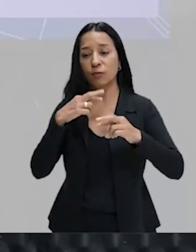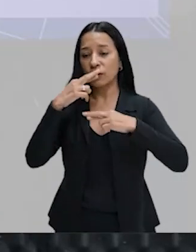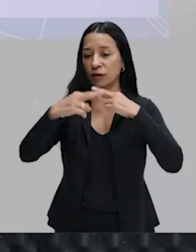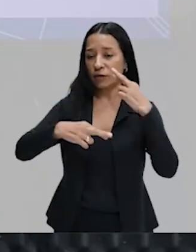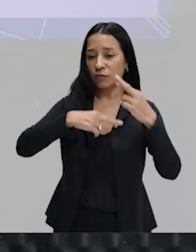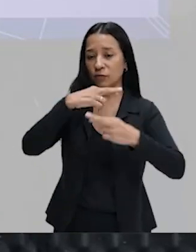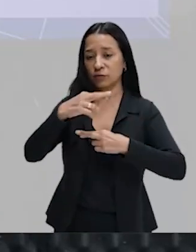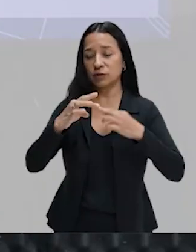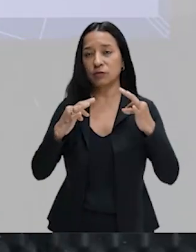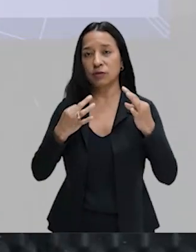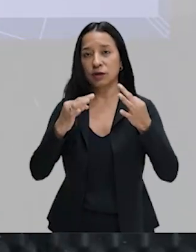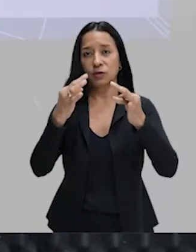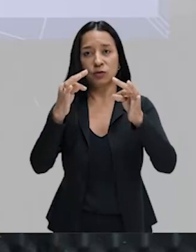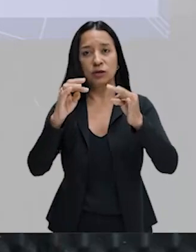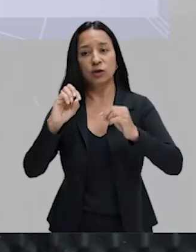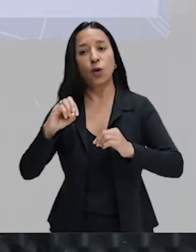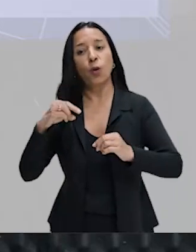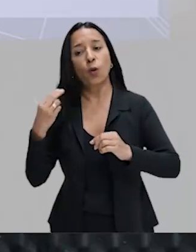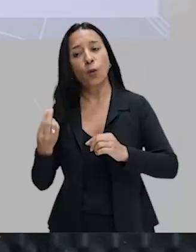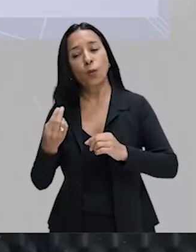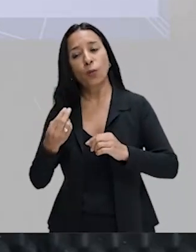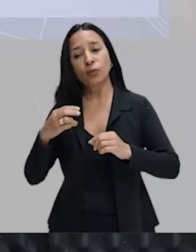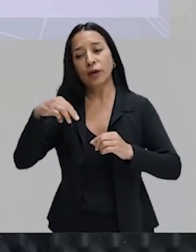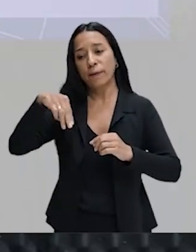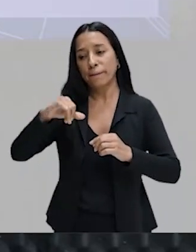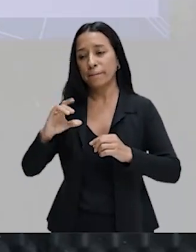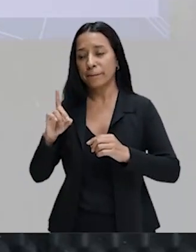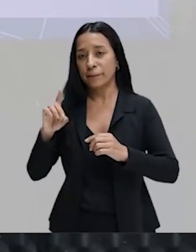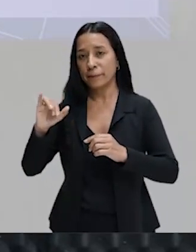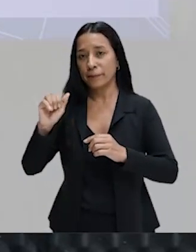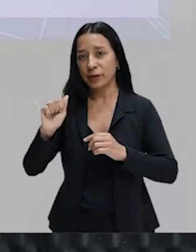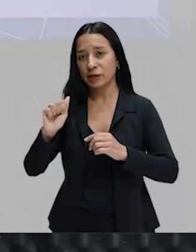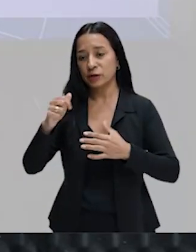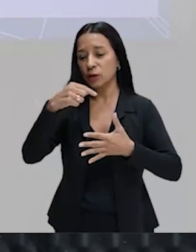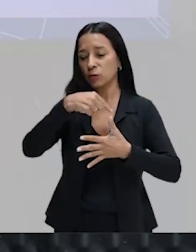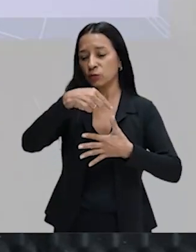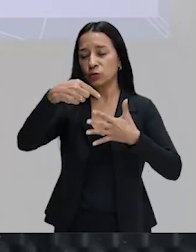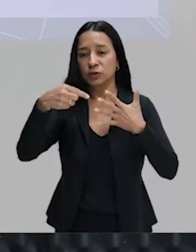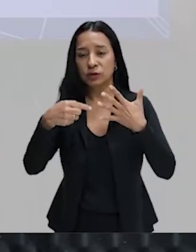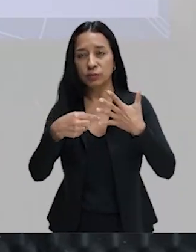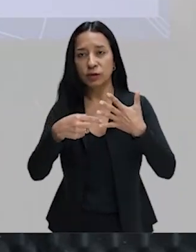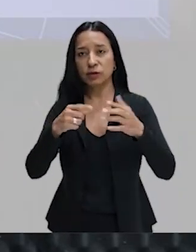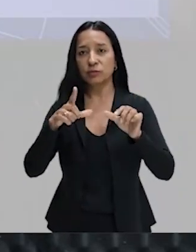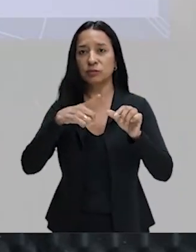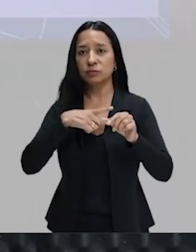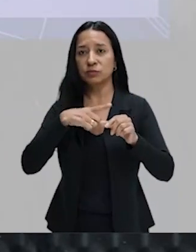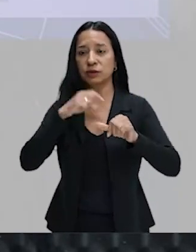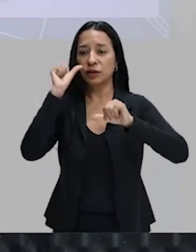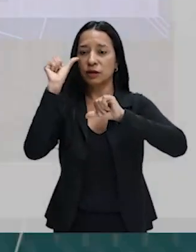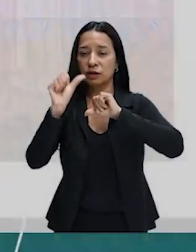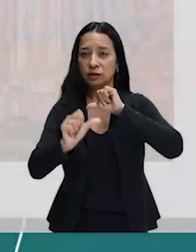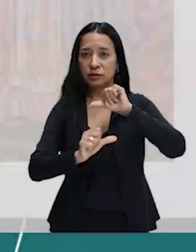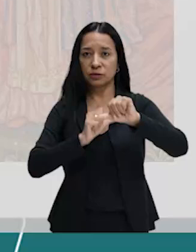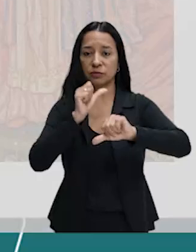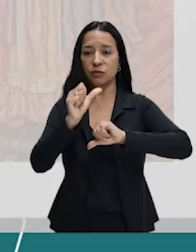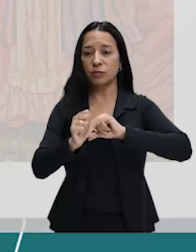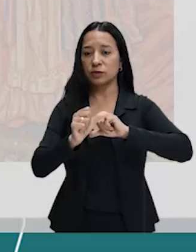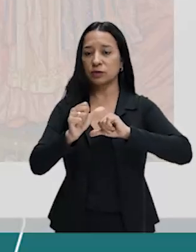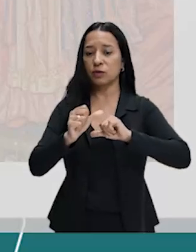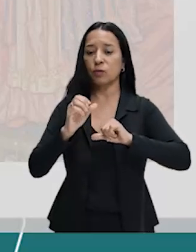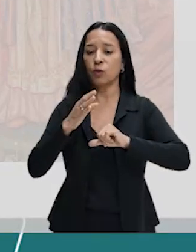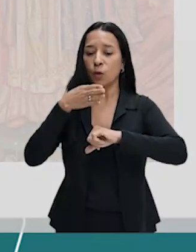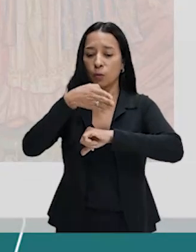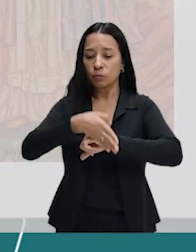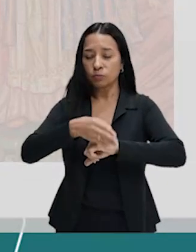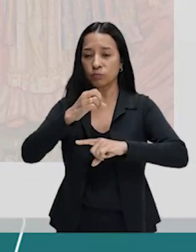uma revolução da mídia, uma revolução nesses aspectos, vai haver transformação dentro da sociedade. Olha